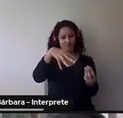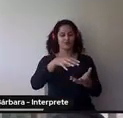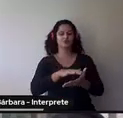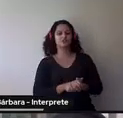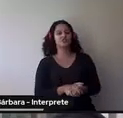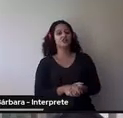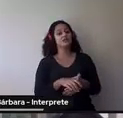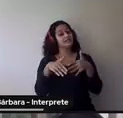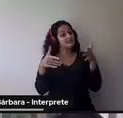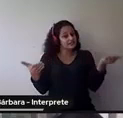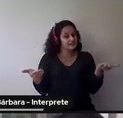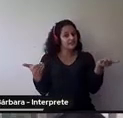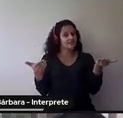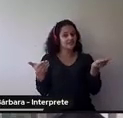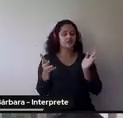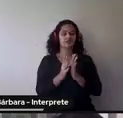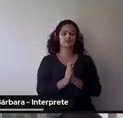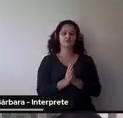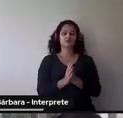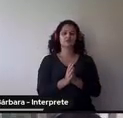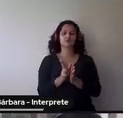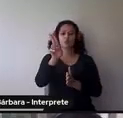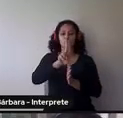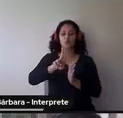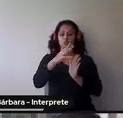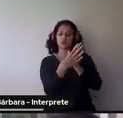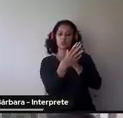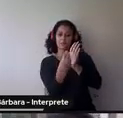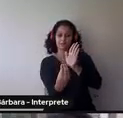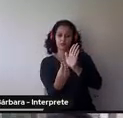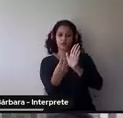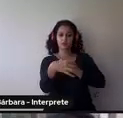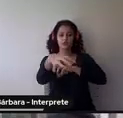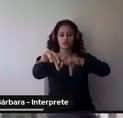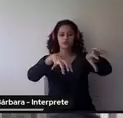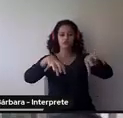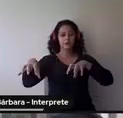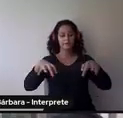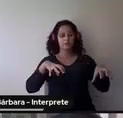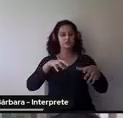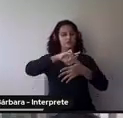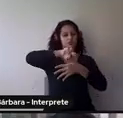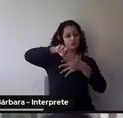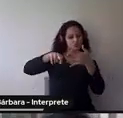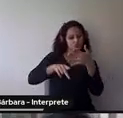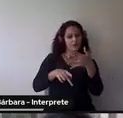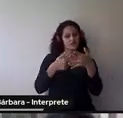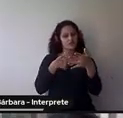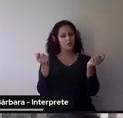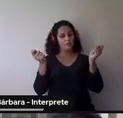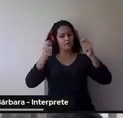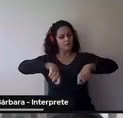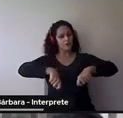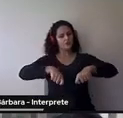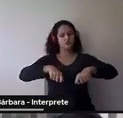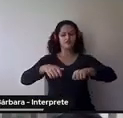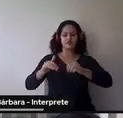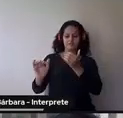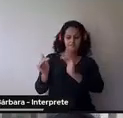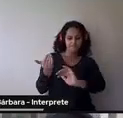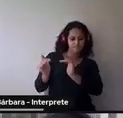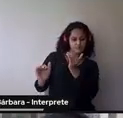Então, por meio da modelagem de distribuição de espécies, eu posso analisar áreas, no caso, fazer